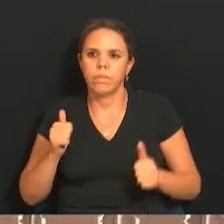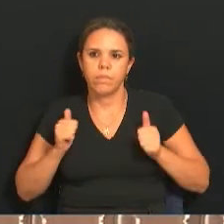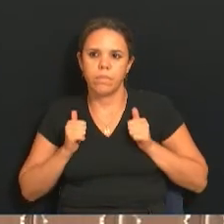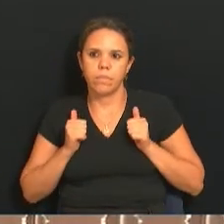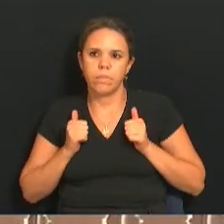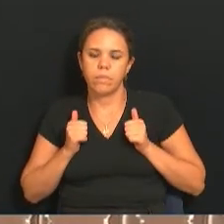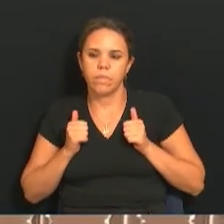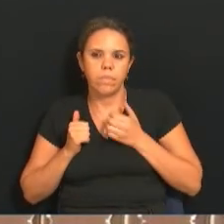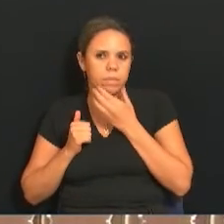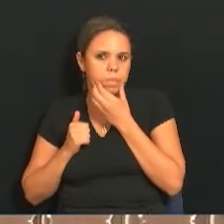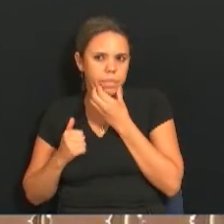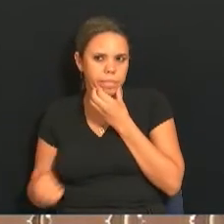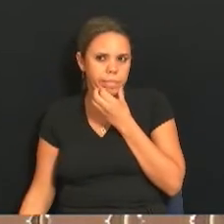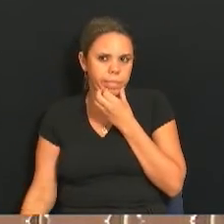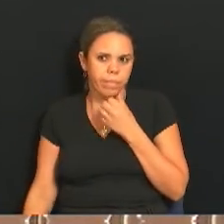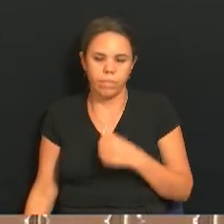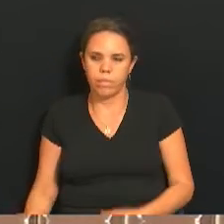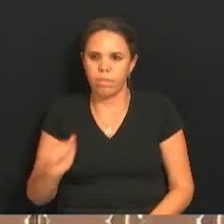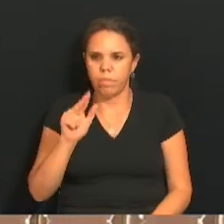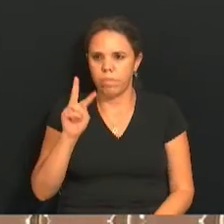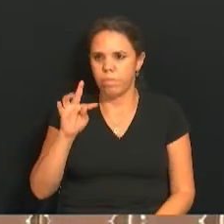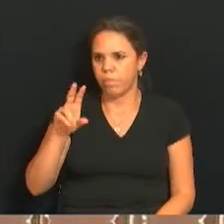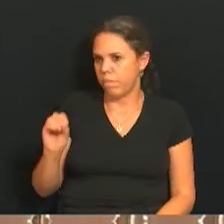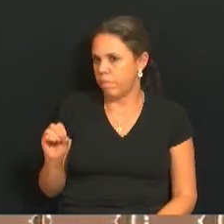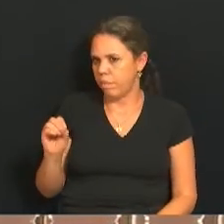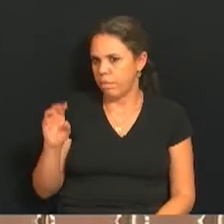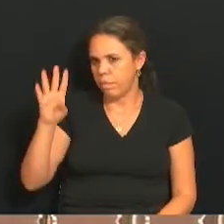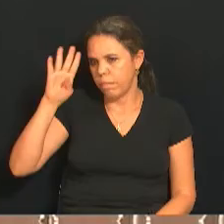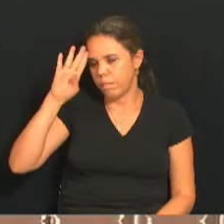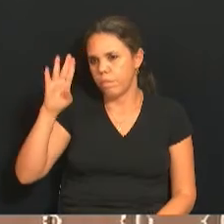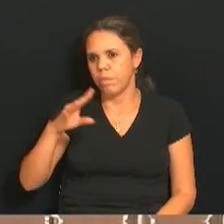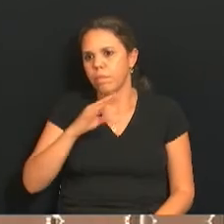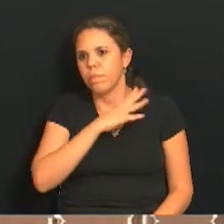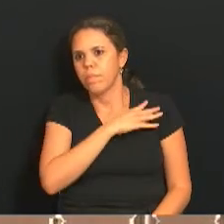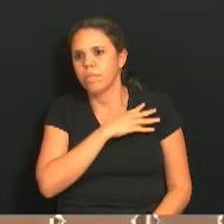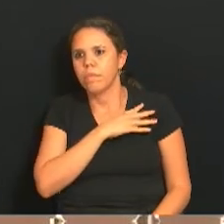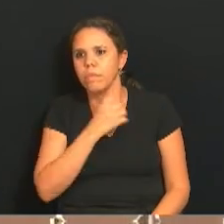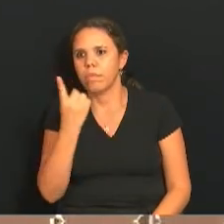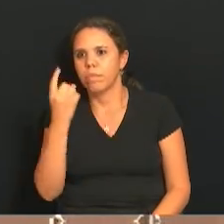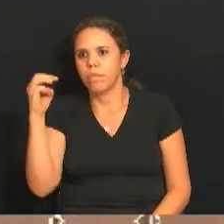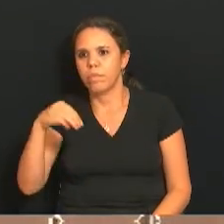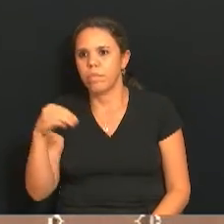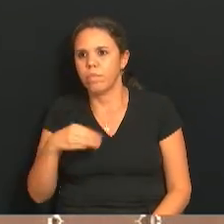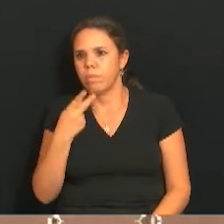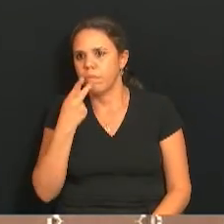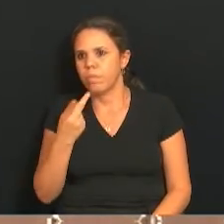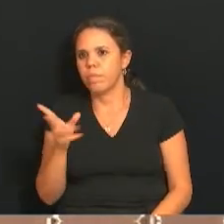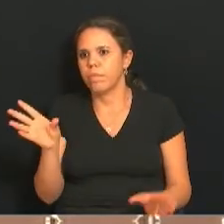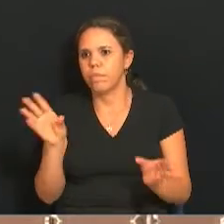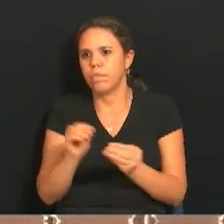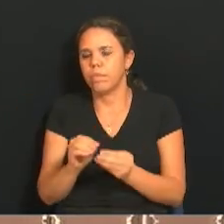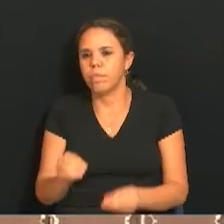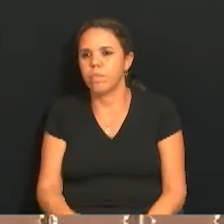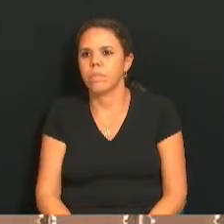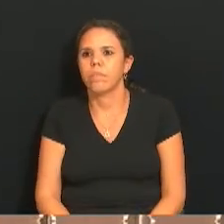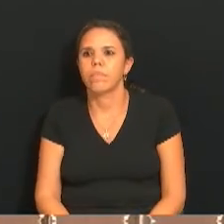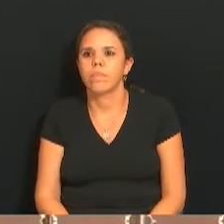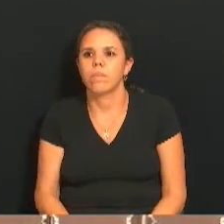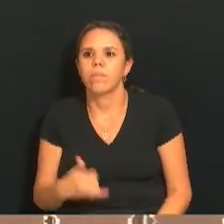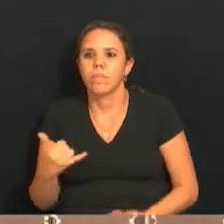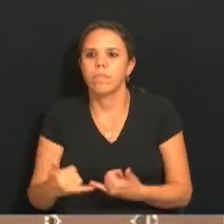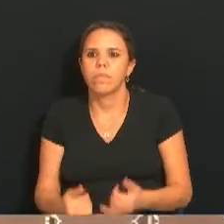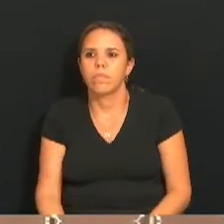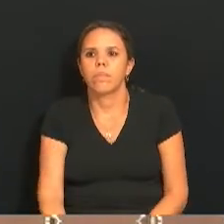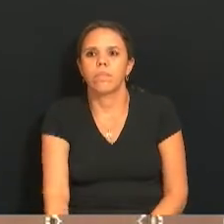O comandante Augusto, né? O coronel Augusto. Coronel Augusto, o senhor tem 1 minuto para poder falar. Eu tô brincando, coronel.